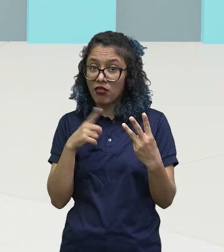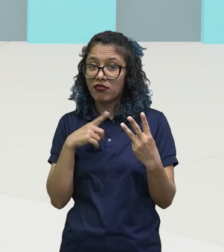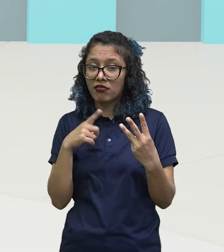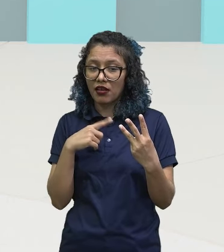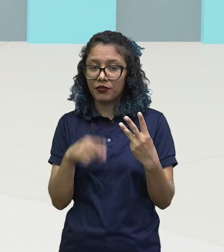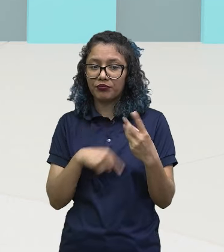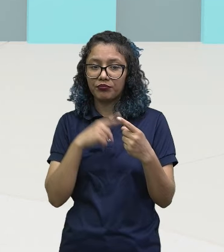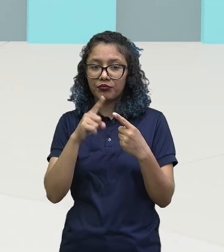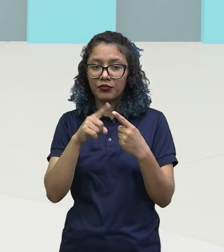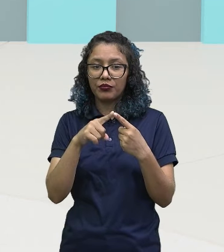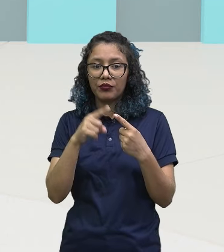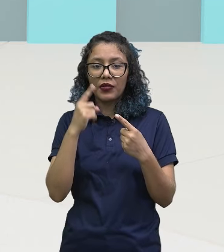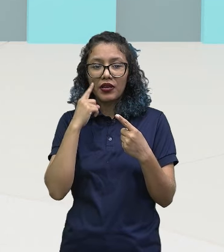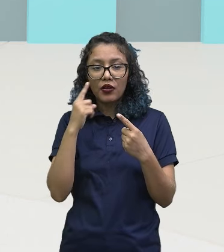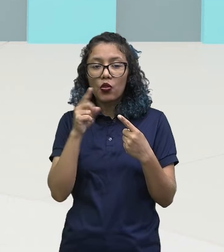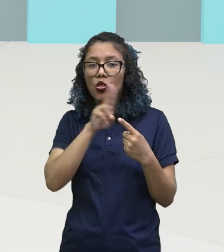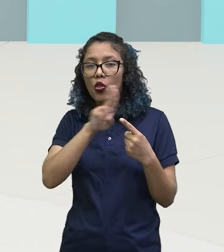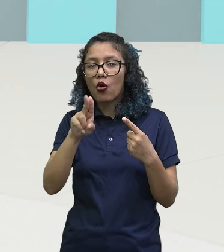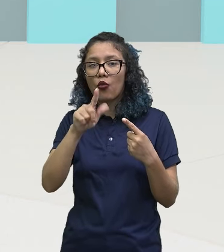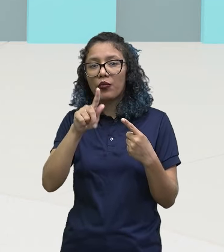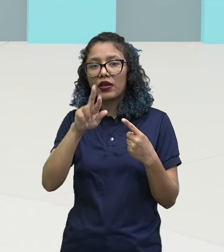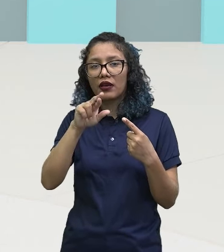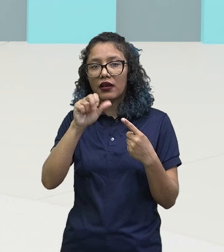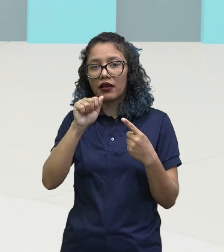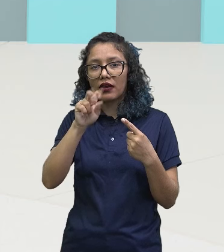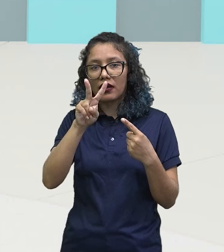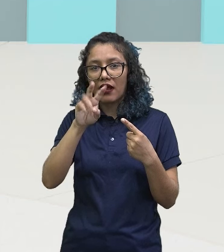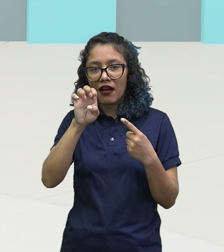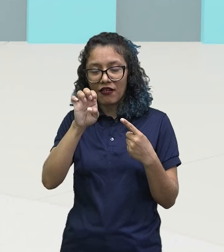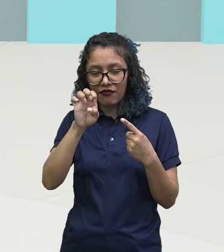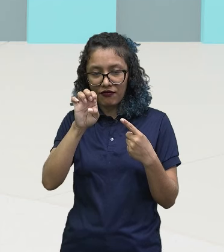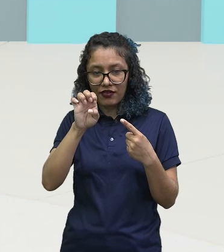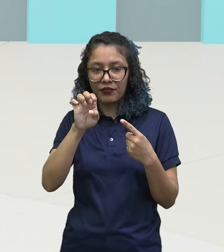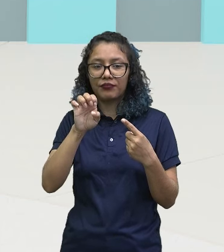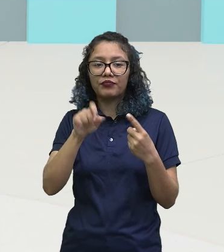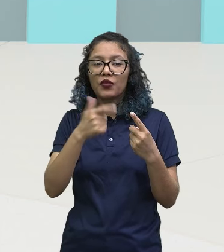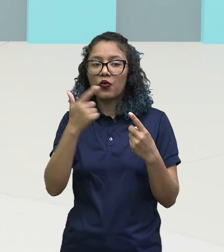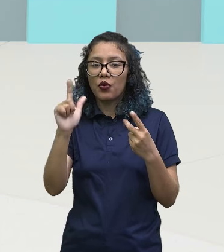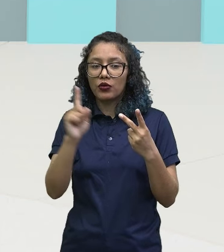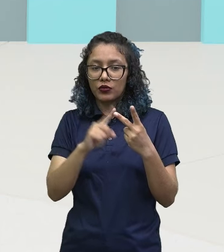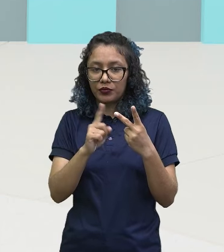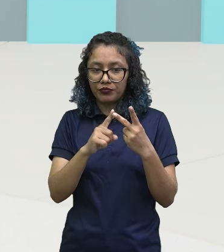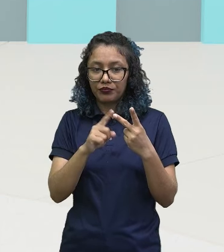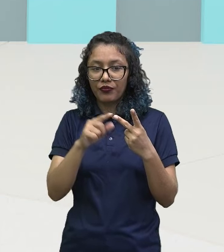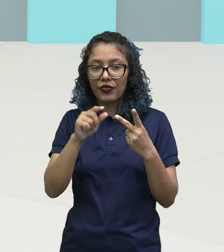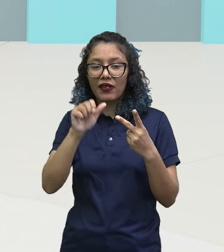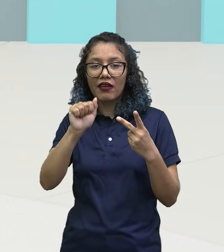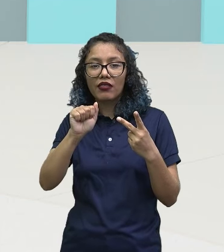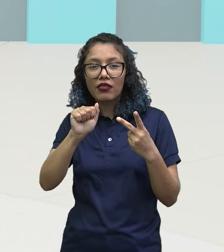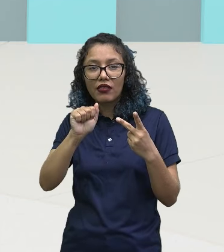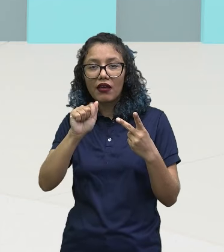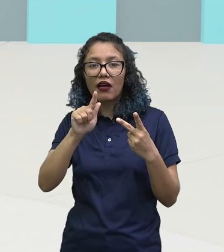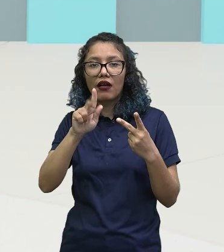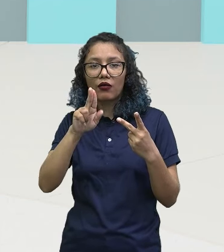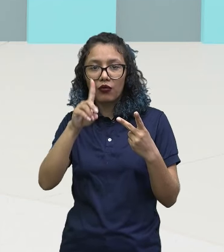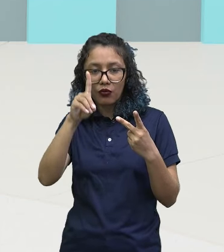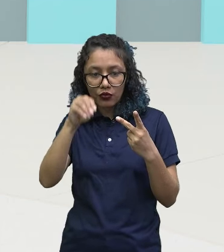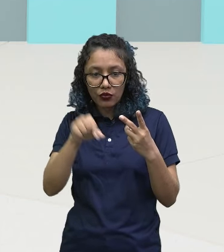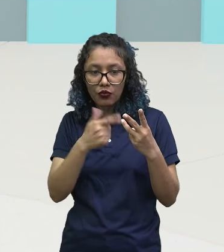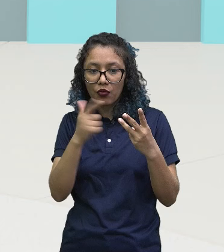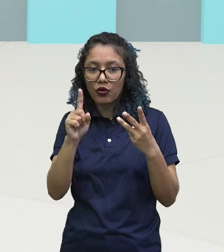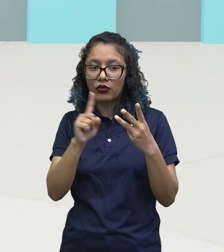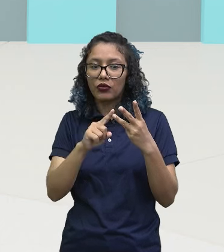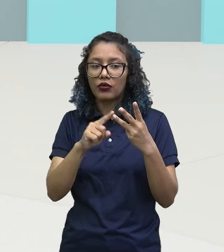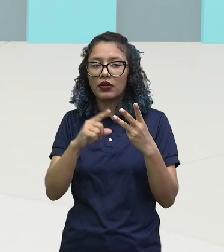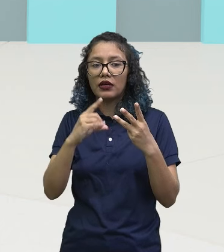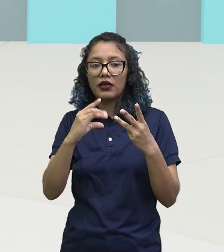O primeiro se chama grave, o segundo se chama agudo e o terceiro se chama